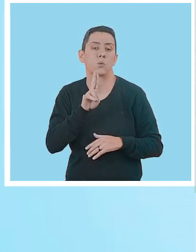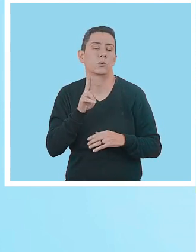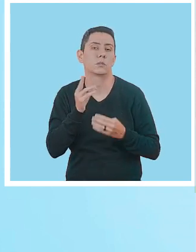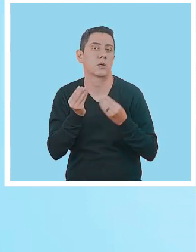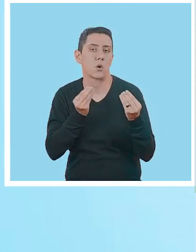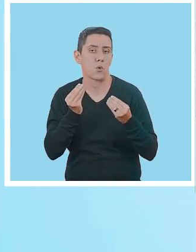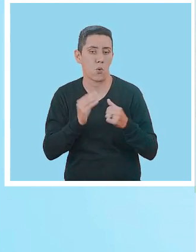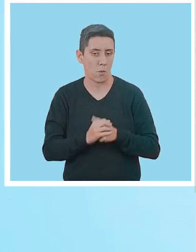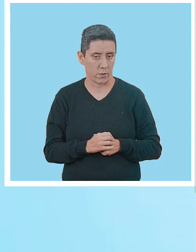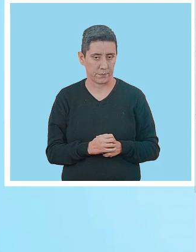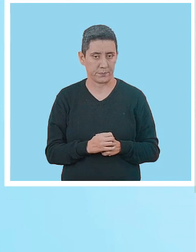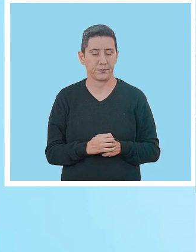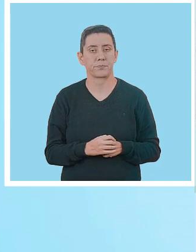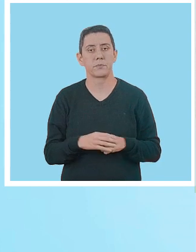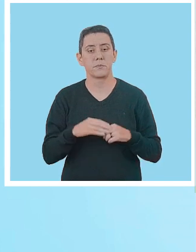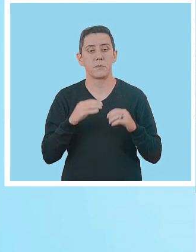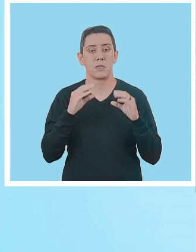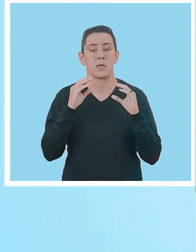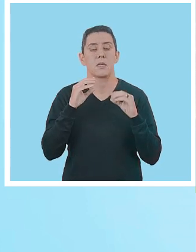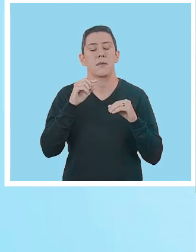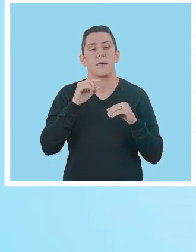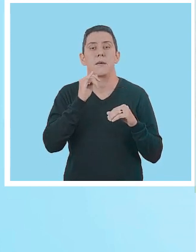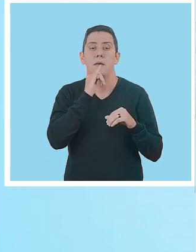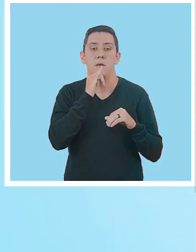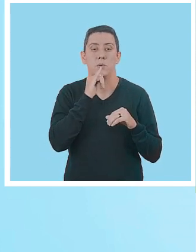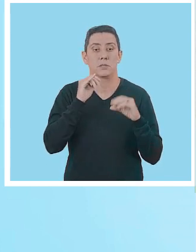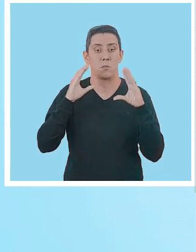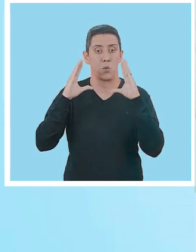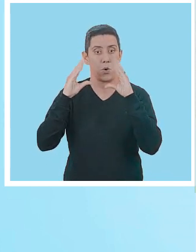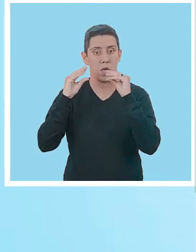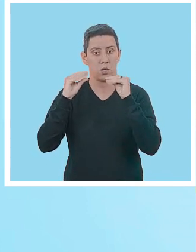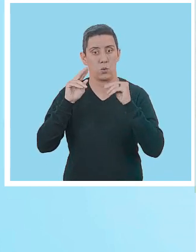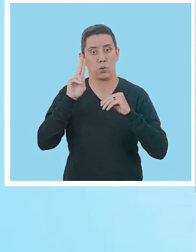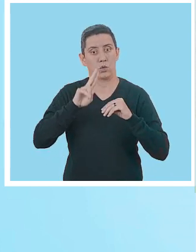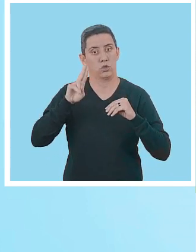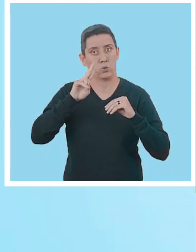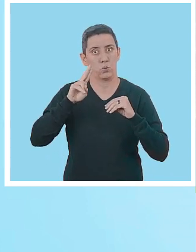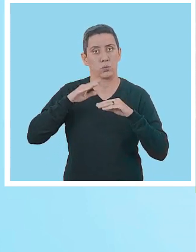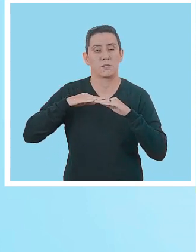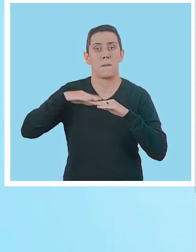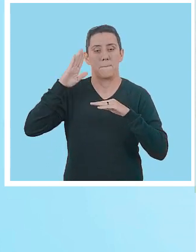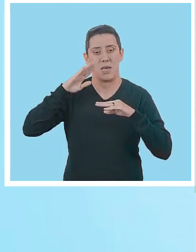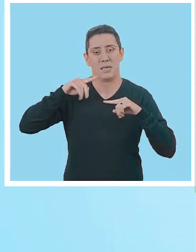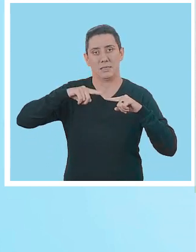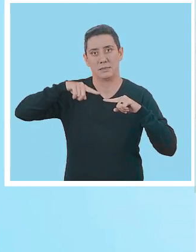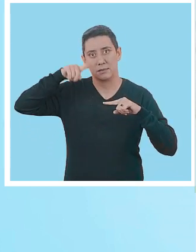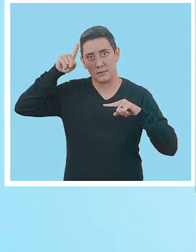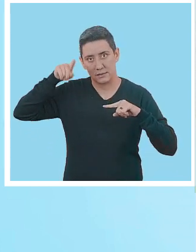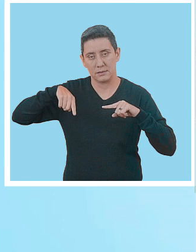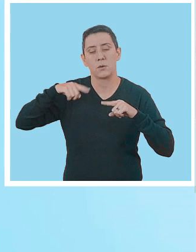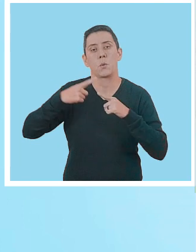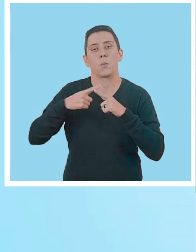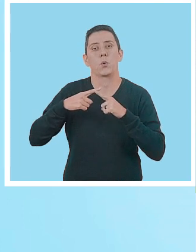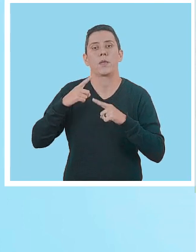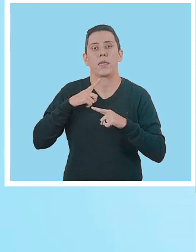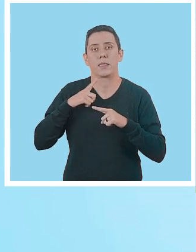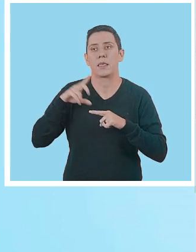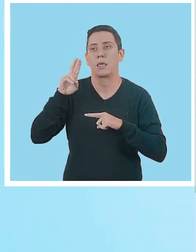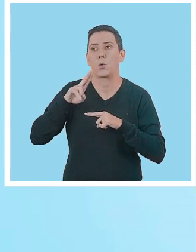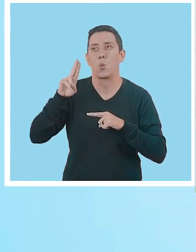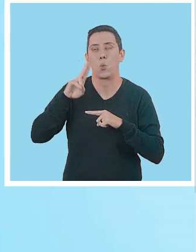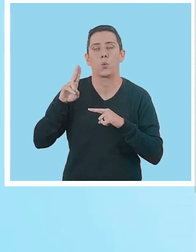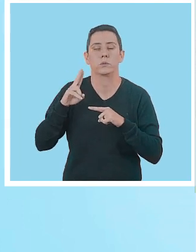tem ali um consumo que seriam as luzes ligadas algum alguns equipamentos em standy by em fim